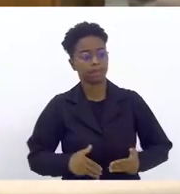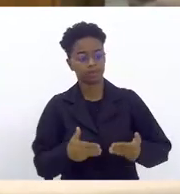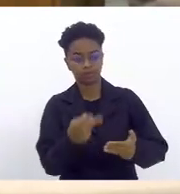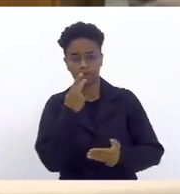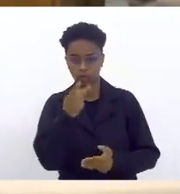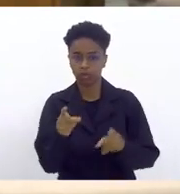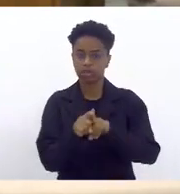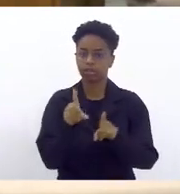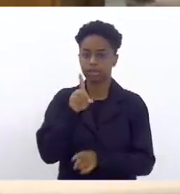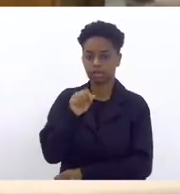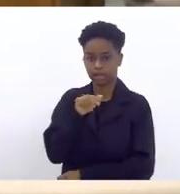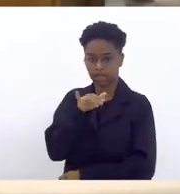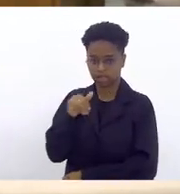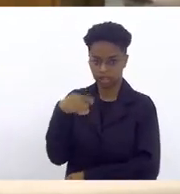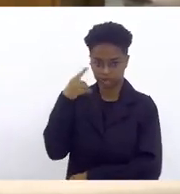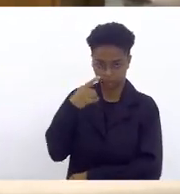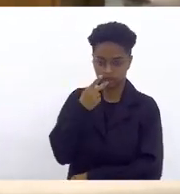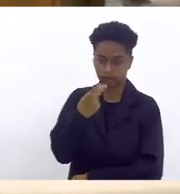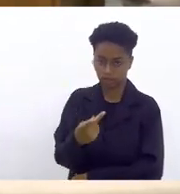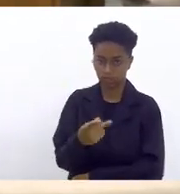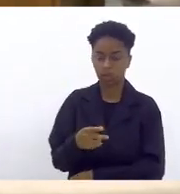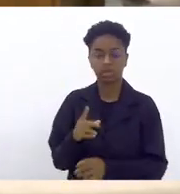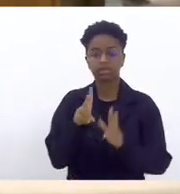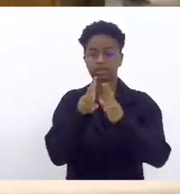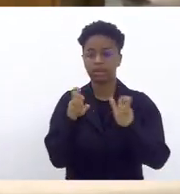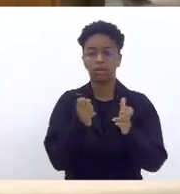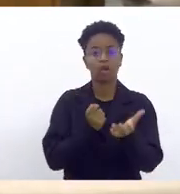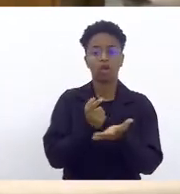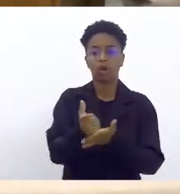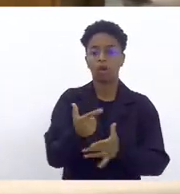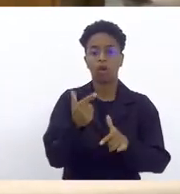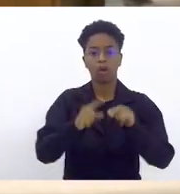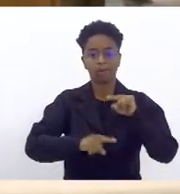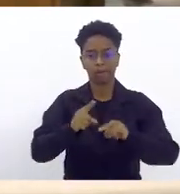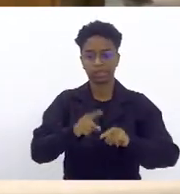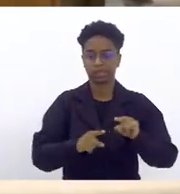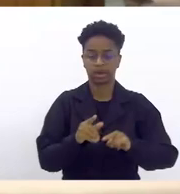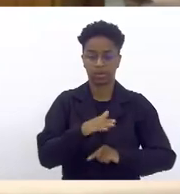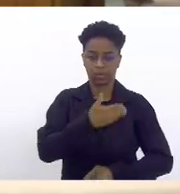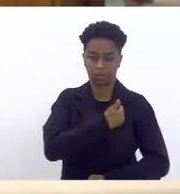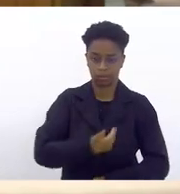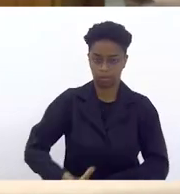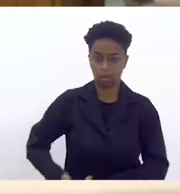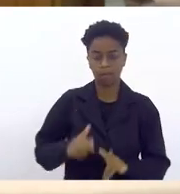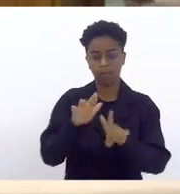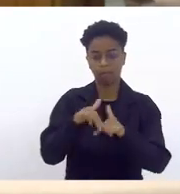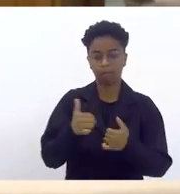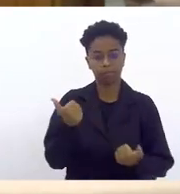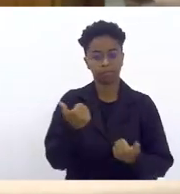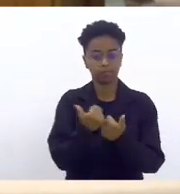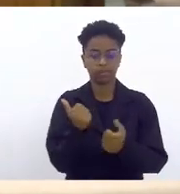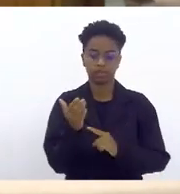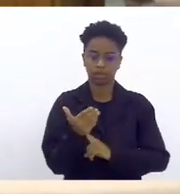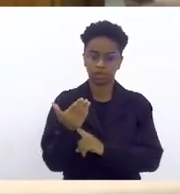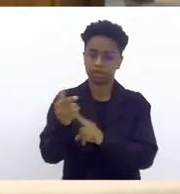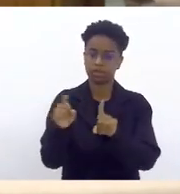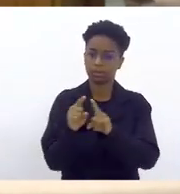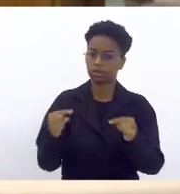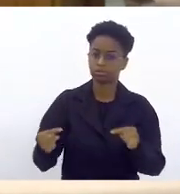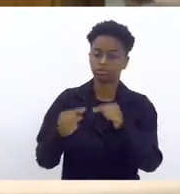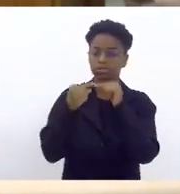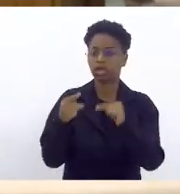deputada Dani também falou a questão da compra pública através da encomenda tecnológica dando um pouco da fala do